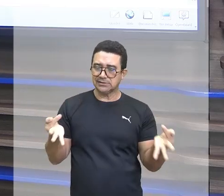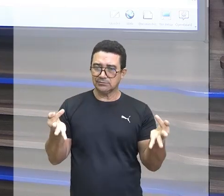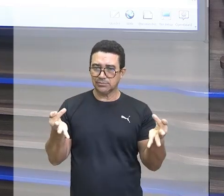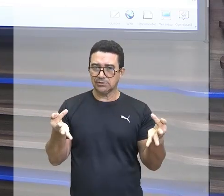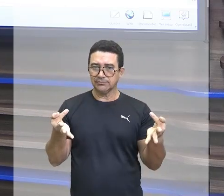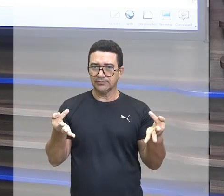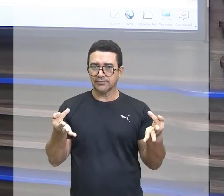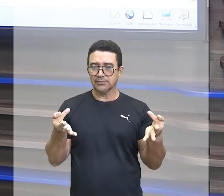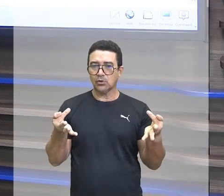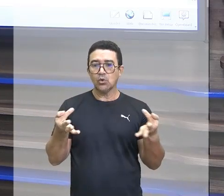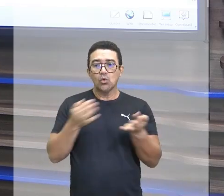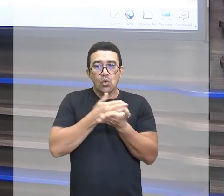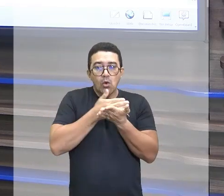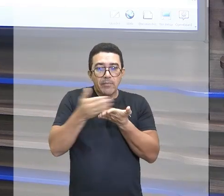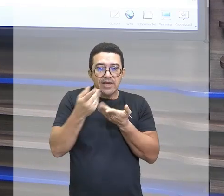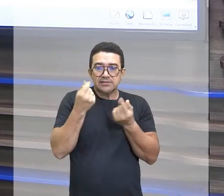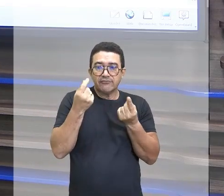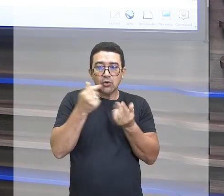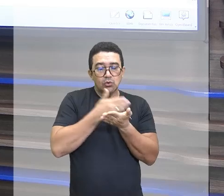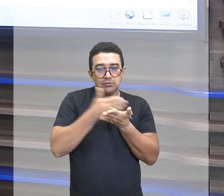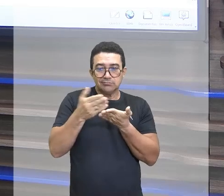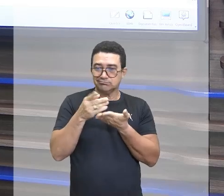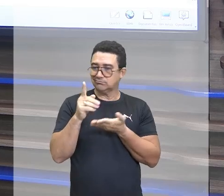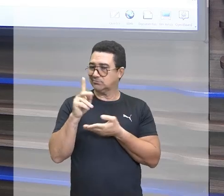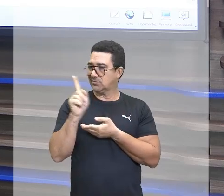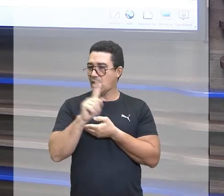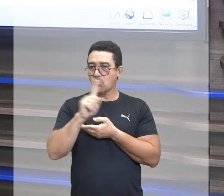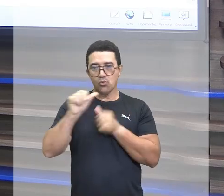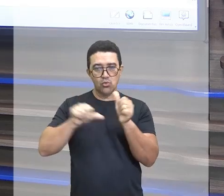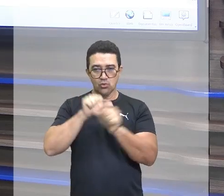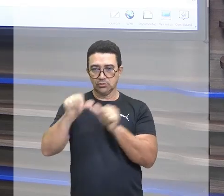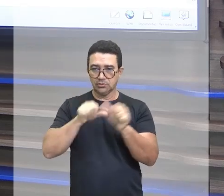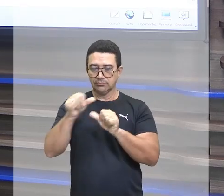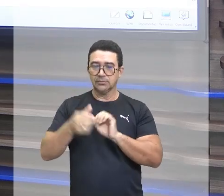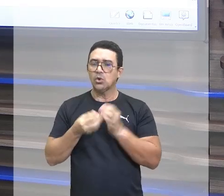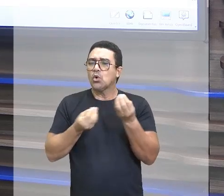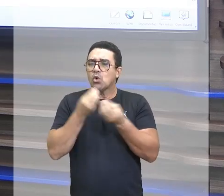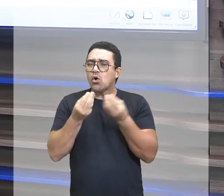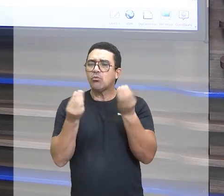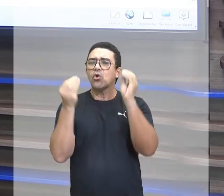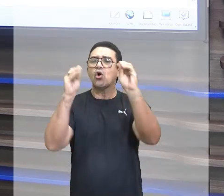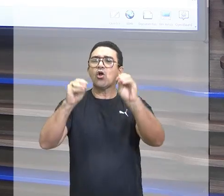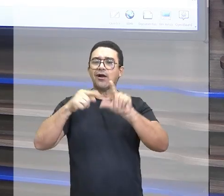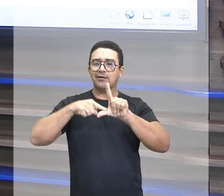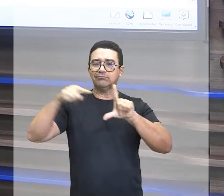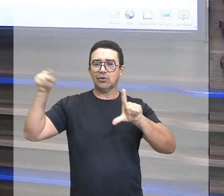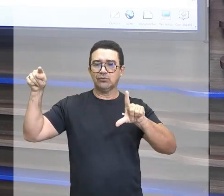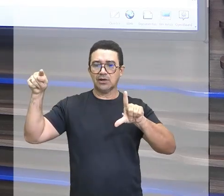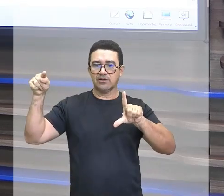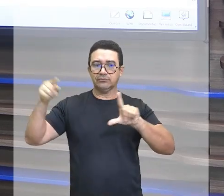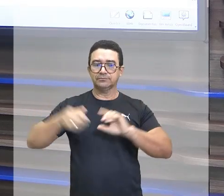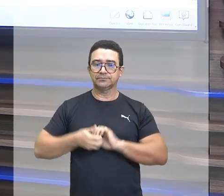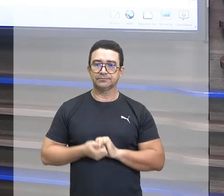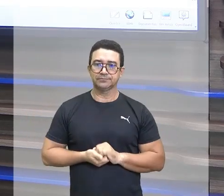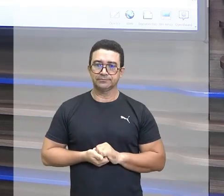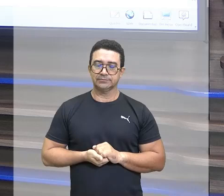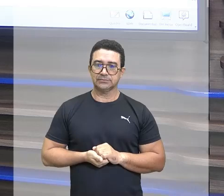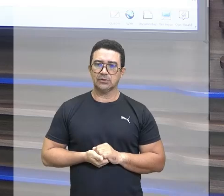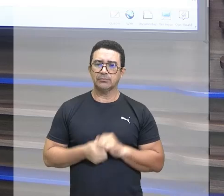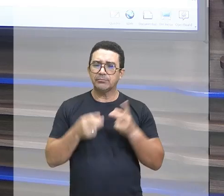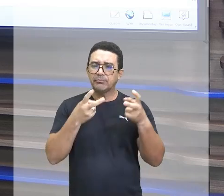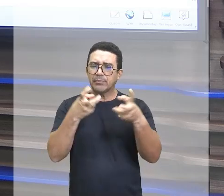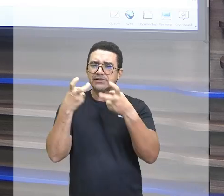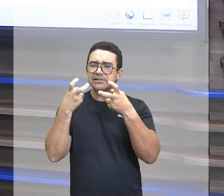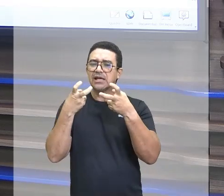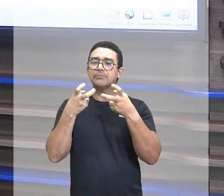incide sobre o valor inicial, ele não muda. Então, quando você representa isso da forma gráfica, você